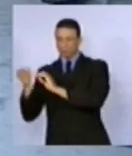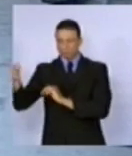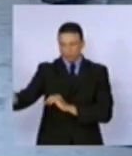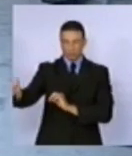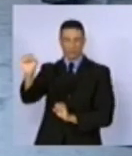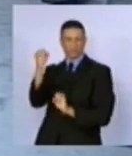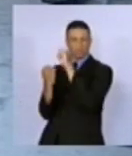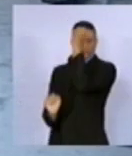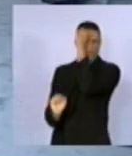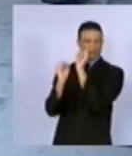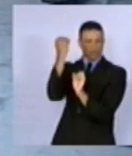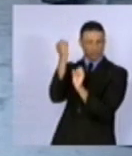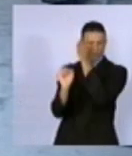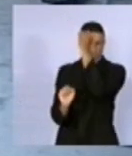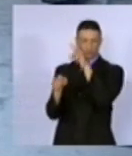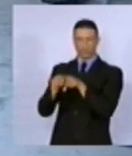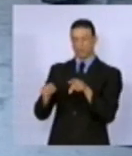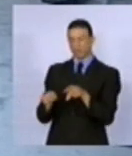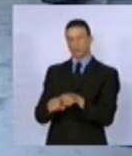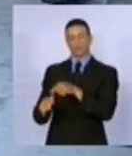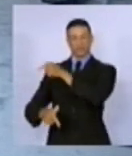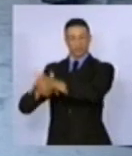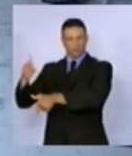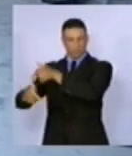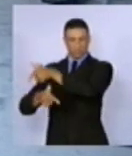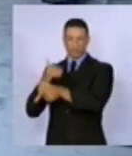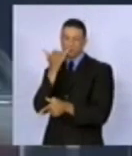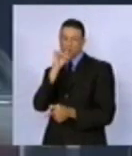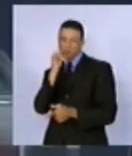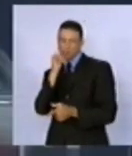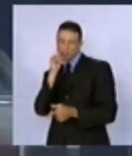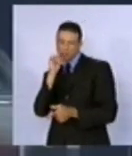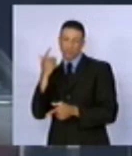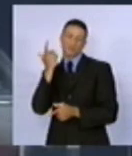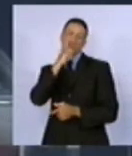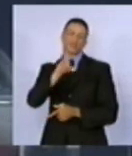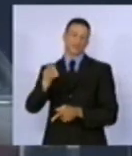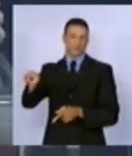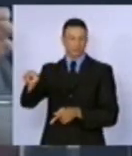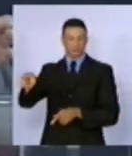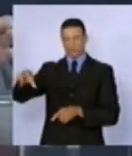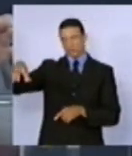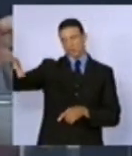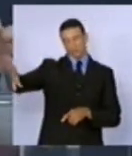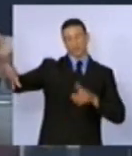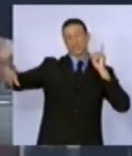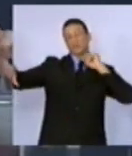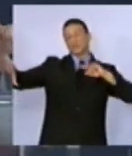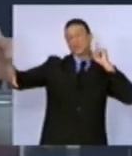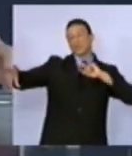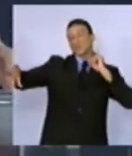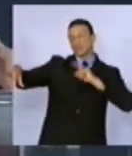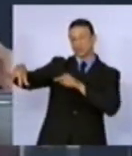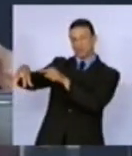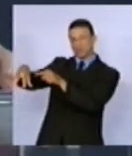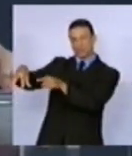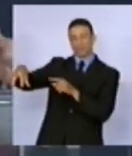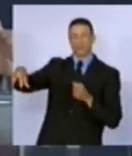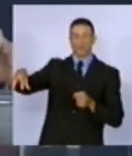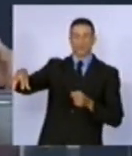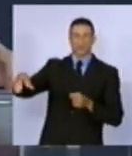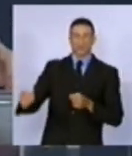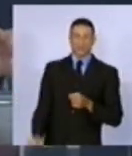usinas dos empreendimentos sucroenergéticos entretanto em nosso estado há algumas áreas